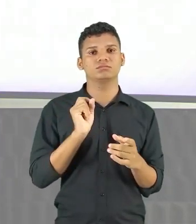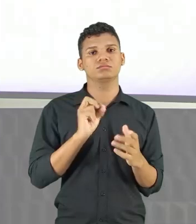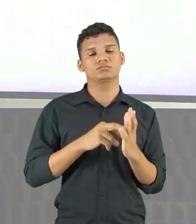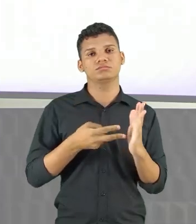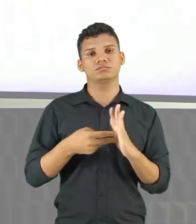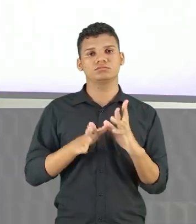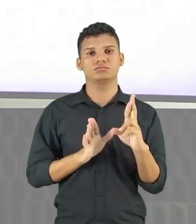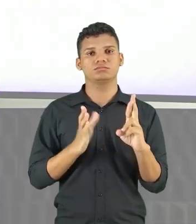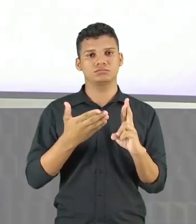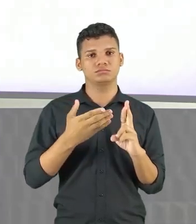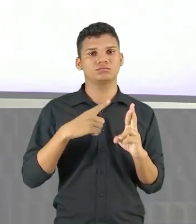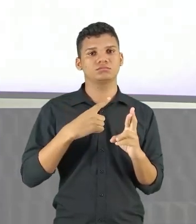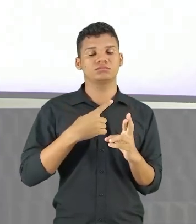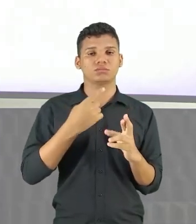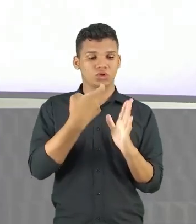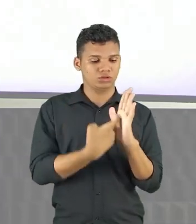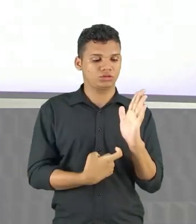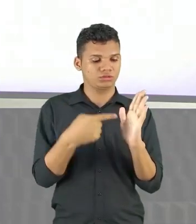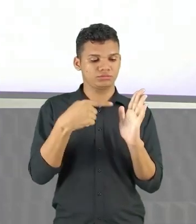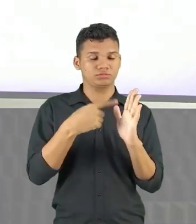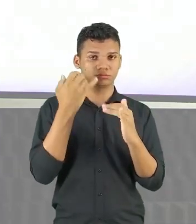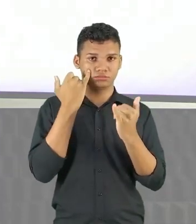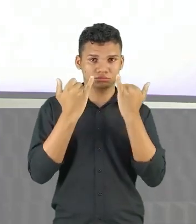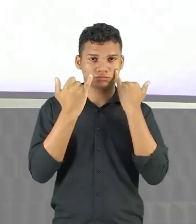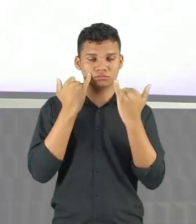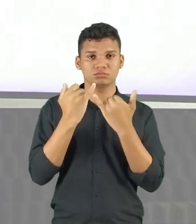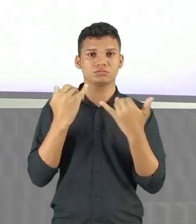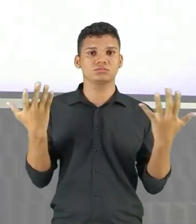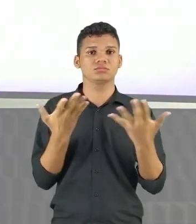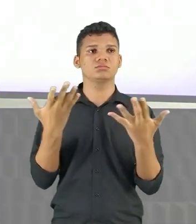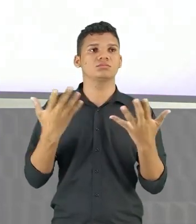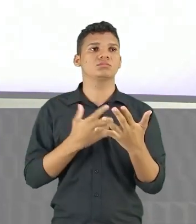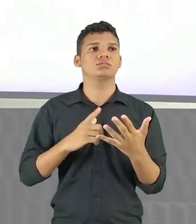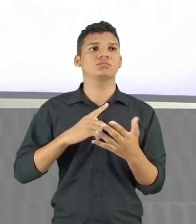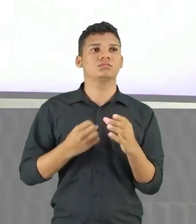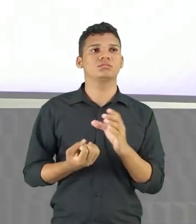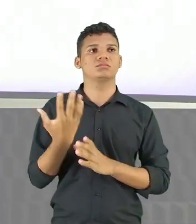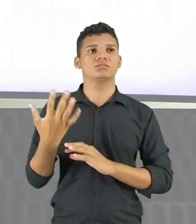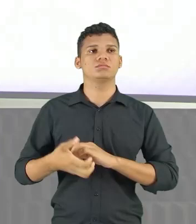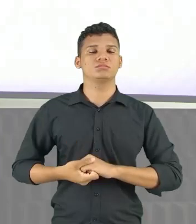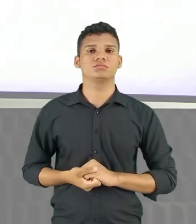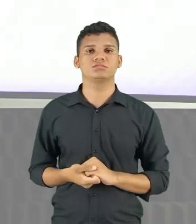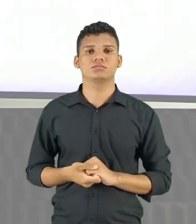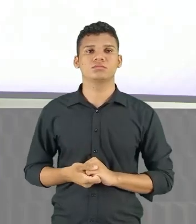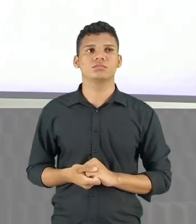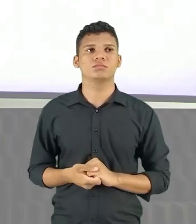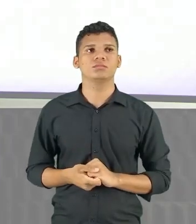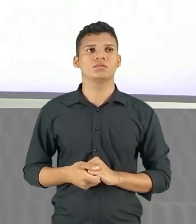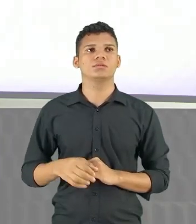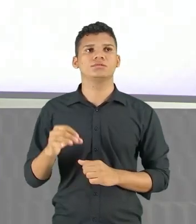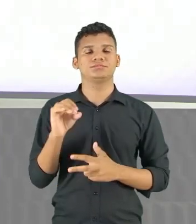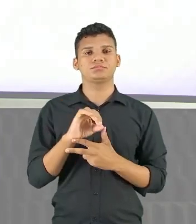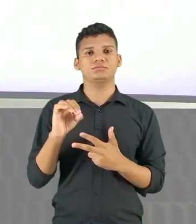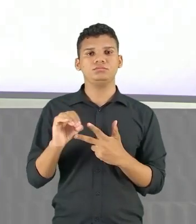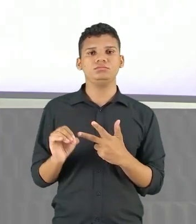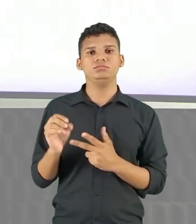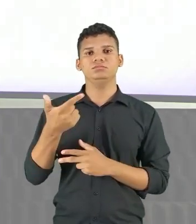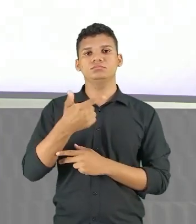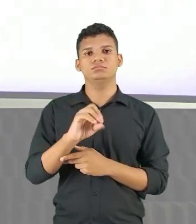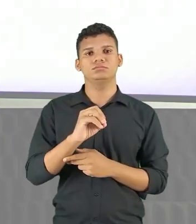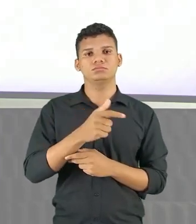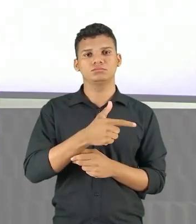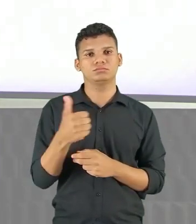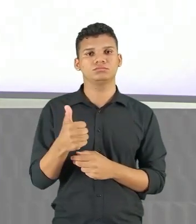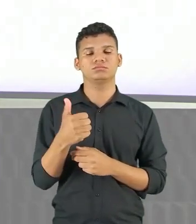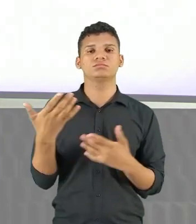referente esse texto informativo e a gente vai para o nosso enunciado. Enem 2021. De acordo com